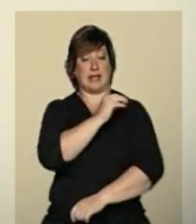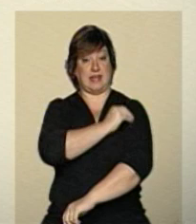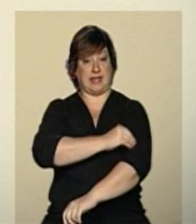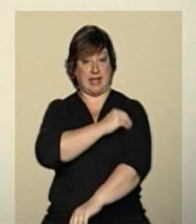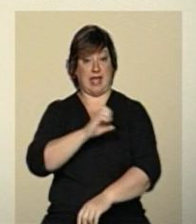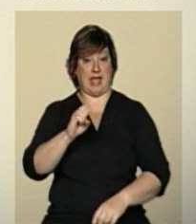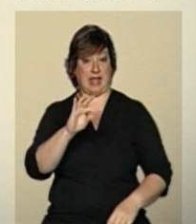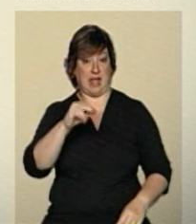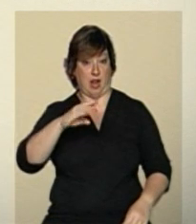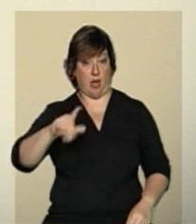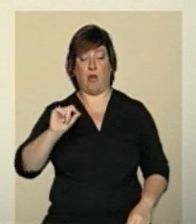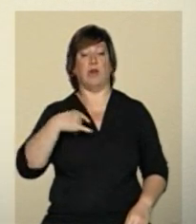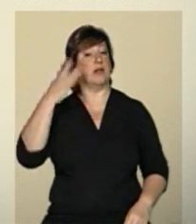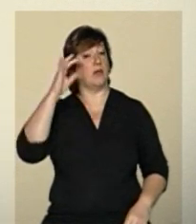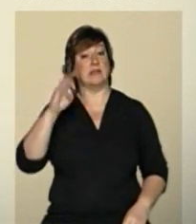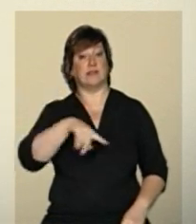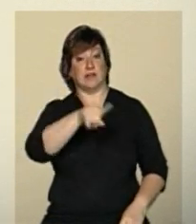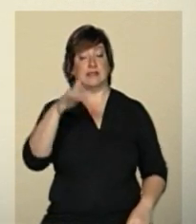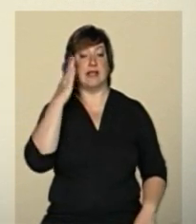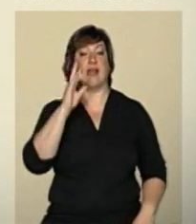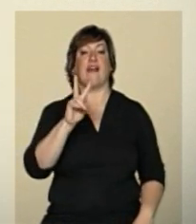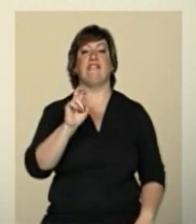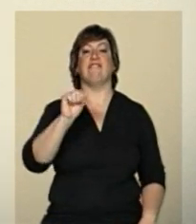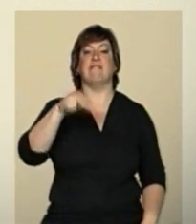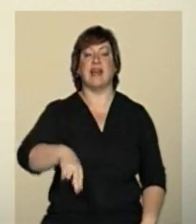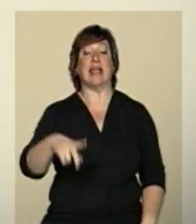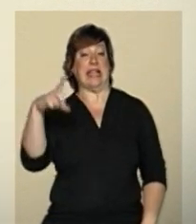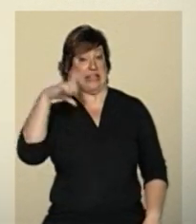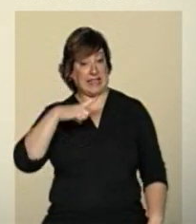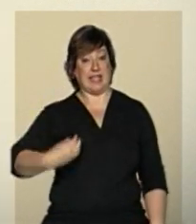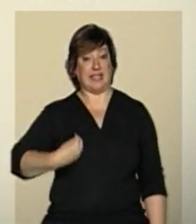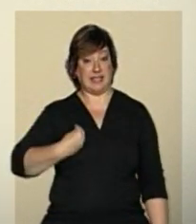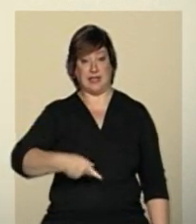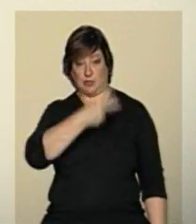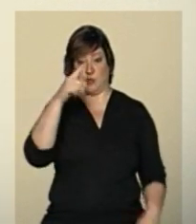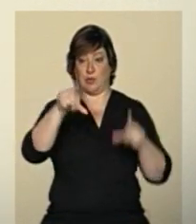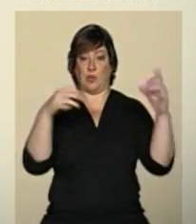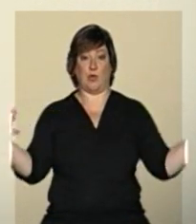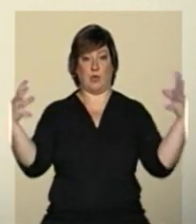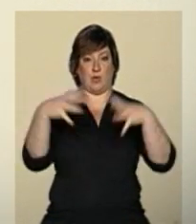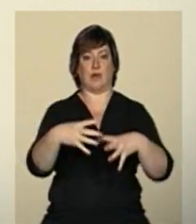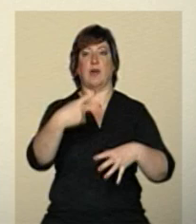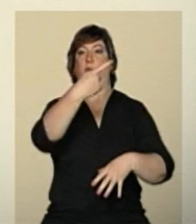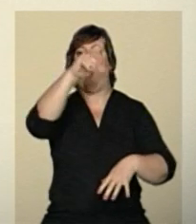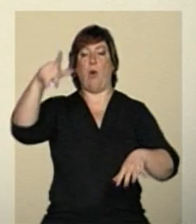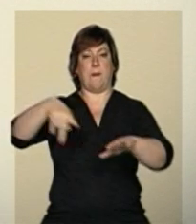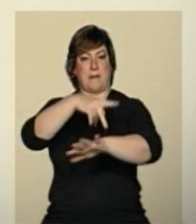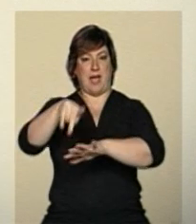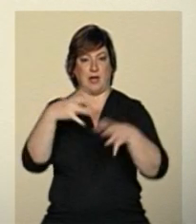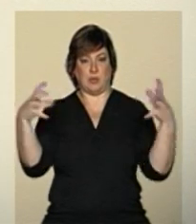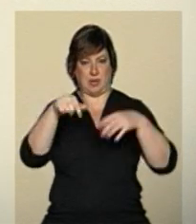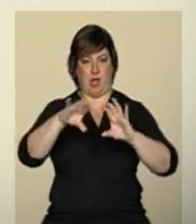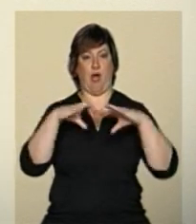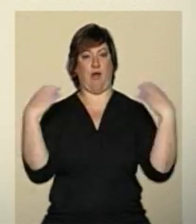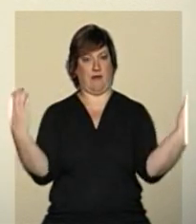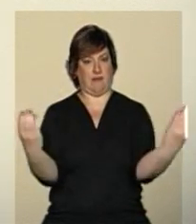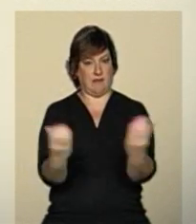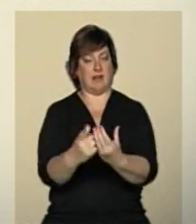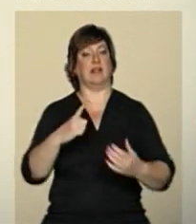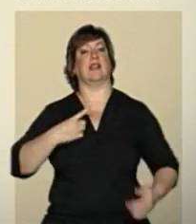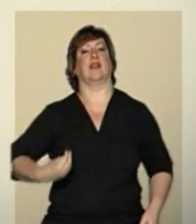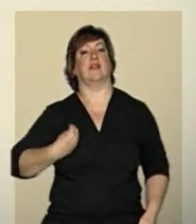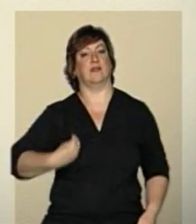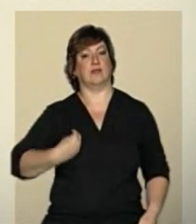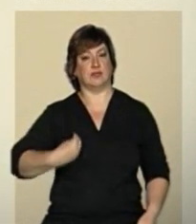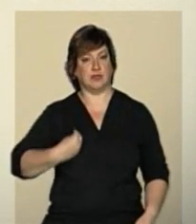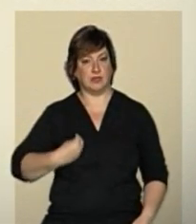Não sei se você sabe, mas as vans que estão transportando as delegações estrangeiras durante a conferência funcionam